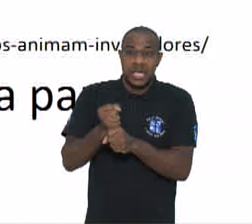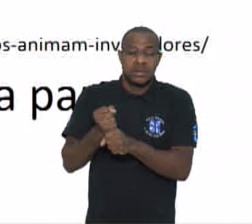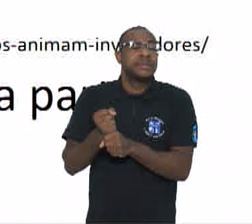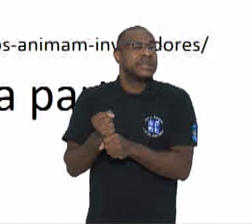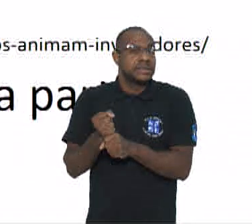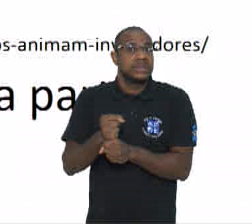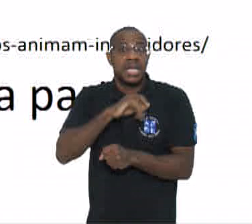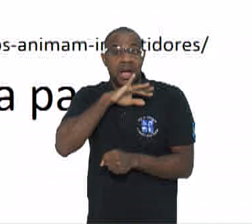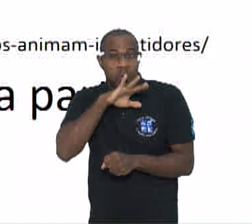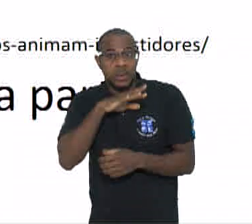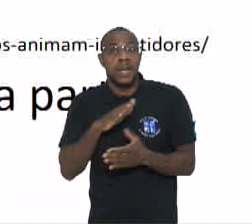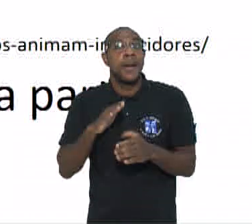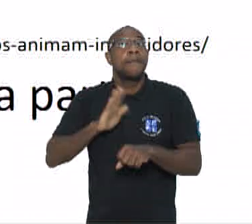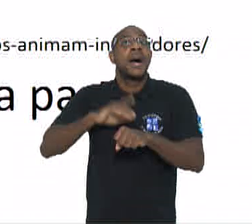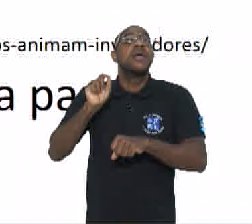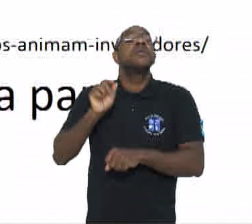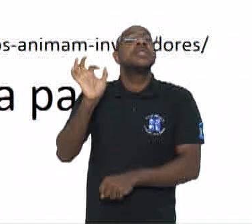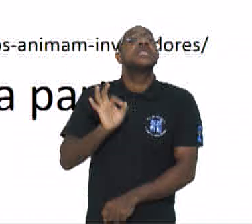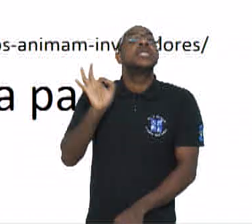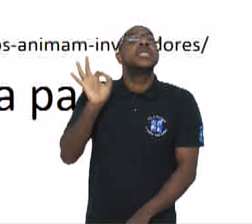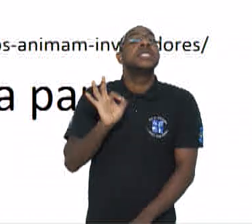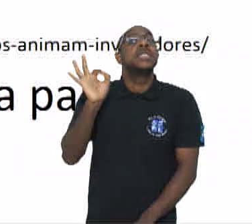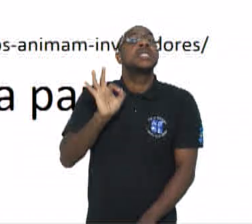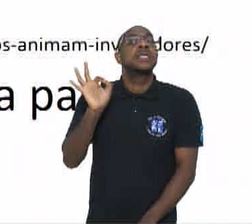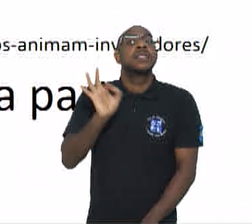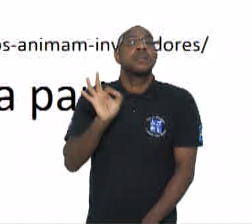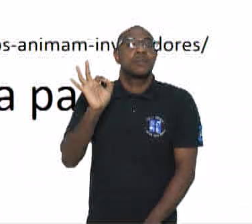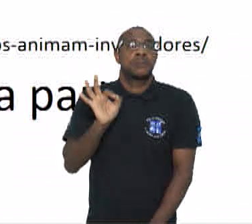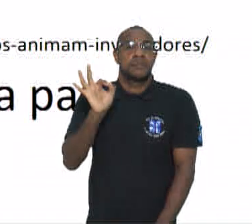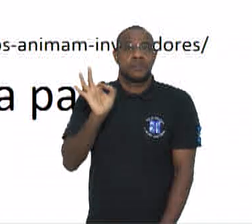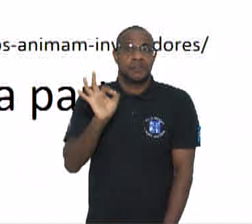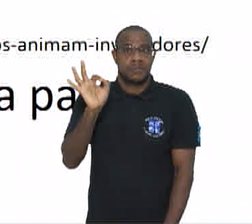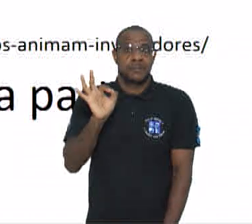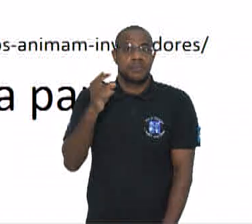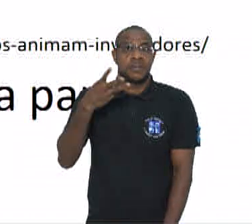de 30% do PIB,